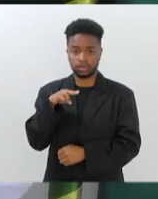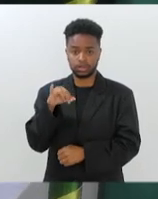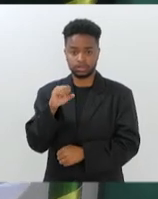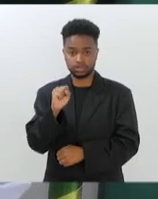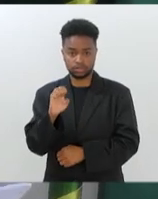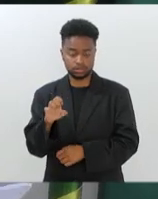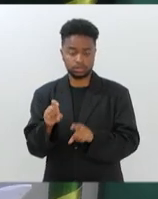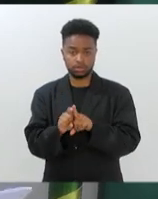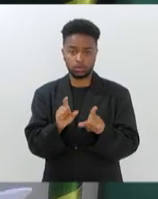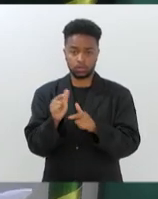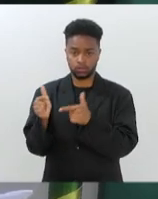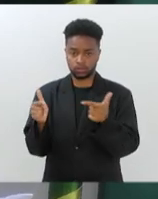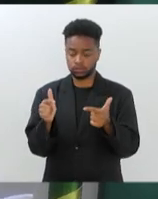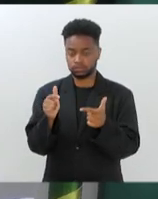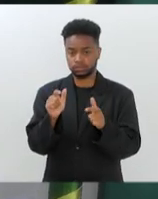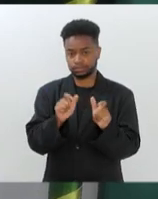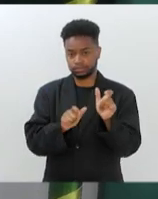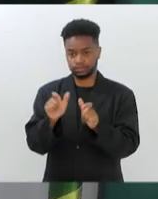esclarecer